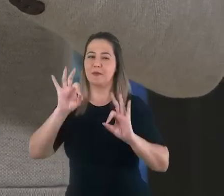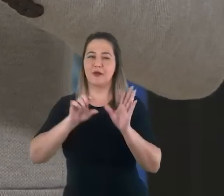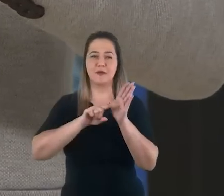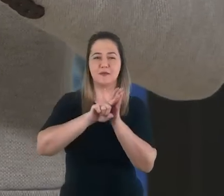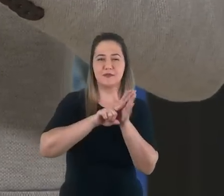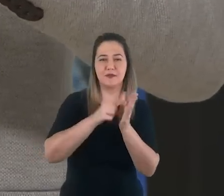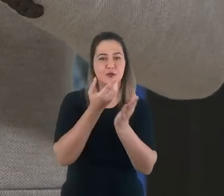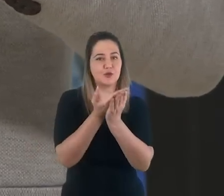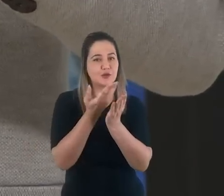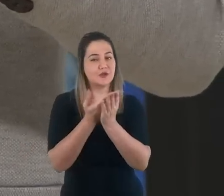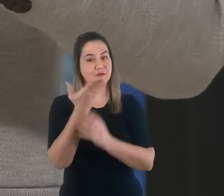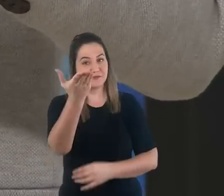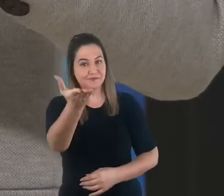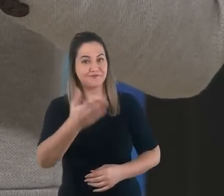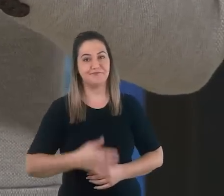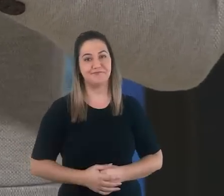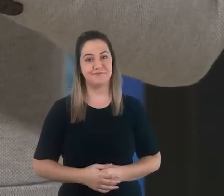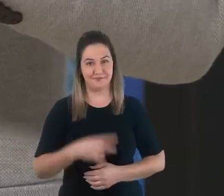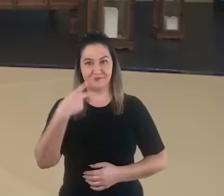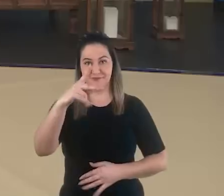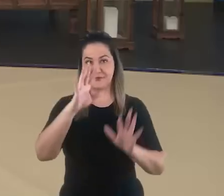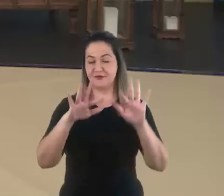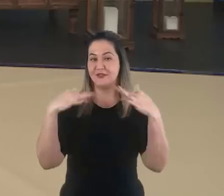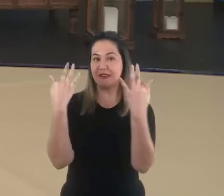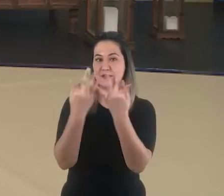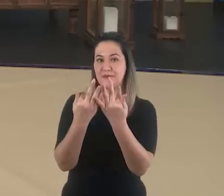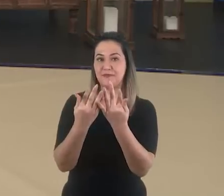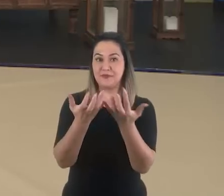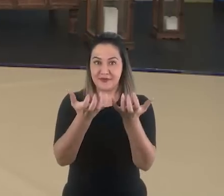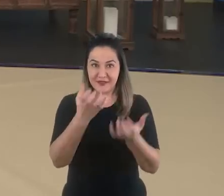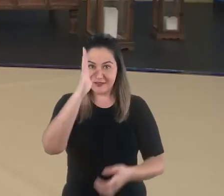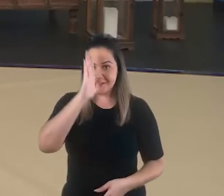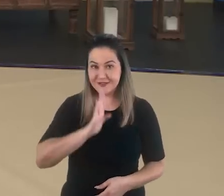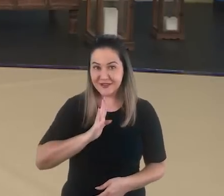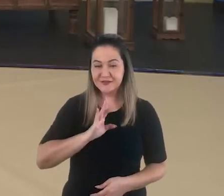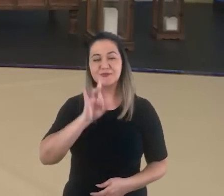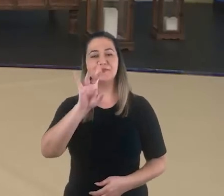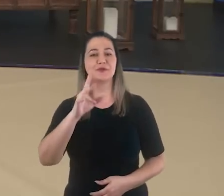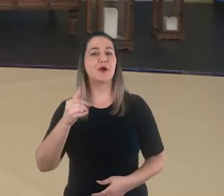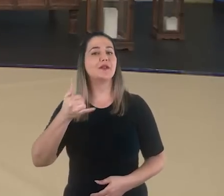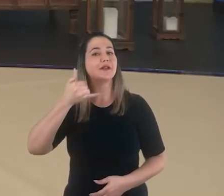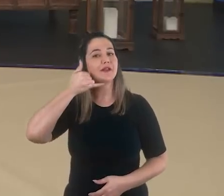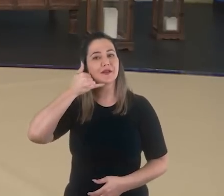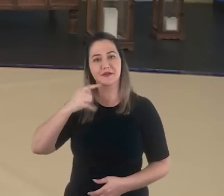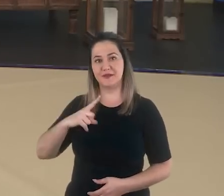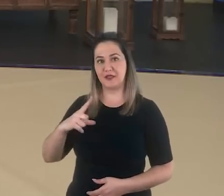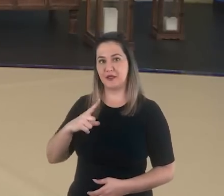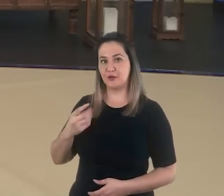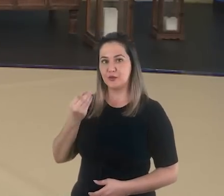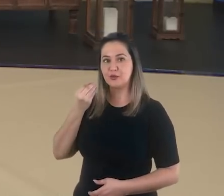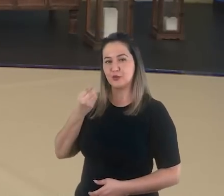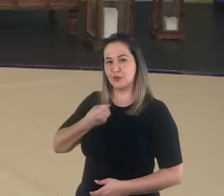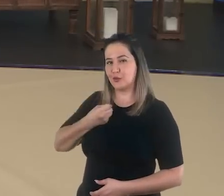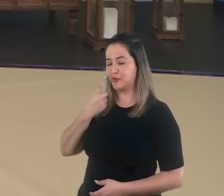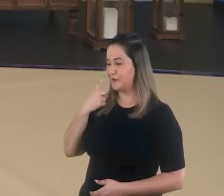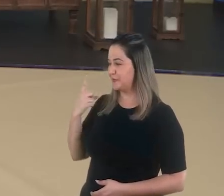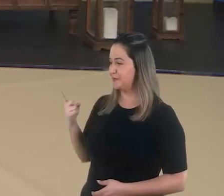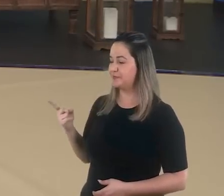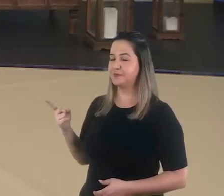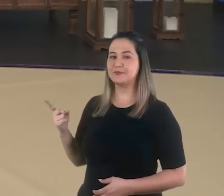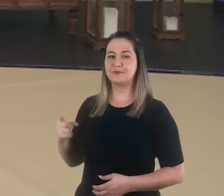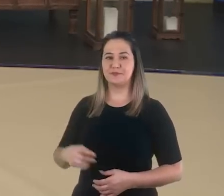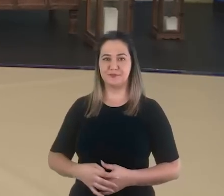você e sua família. E para adquiri-lo completamente grátis, basta ligar para a gente, 0 Operadora 12 21